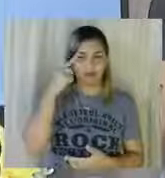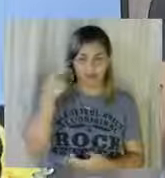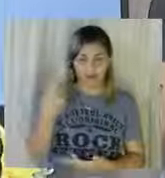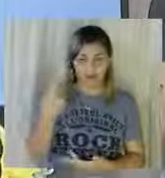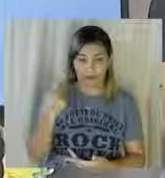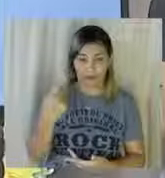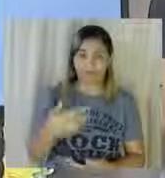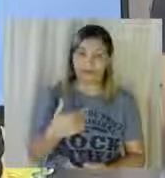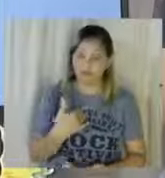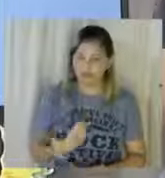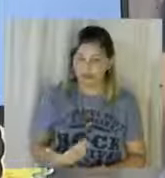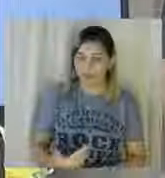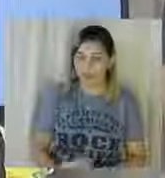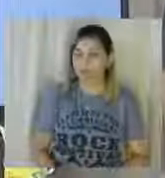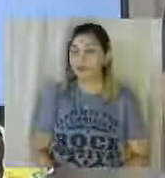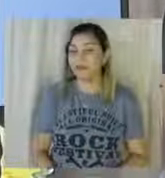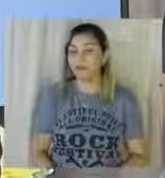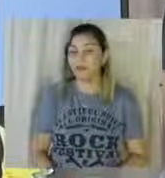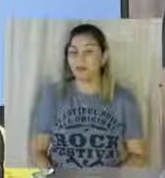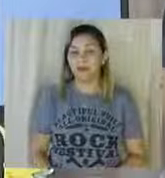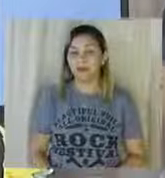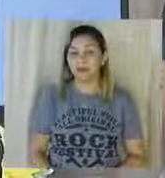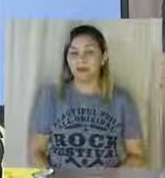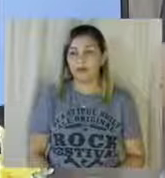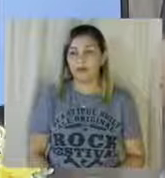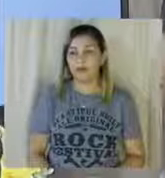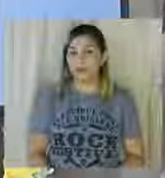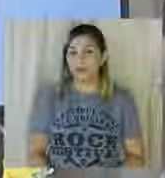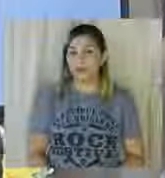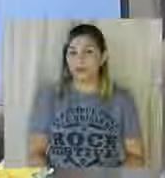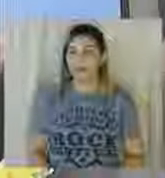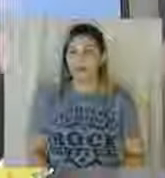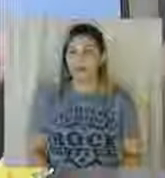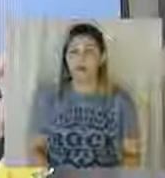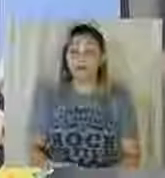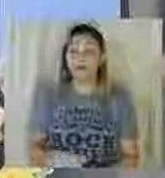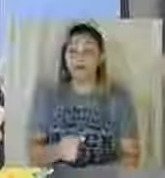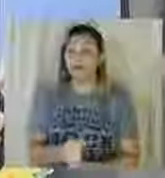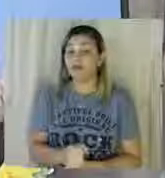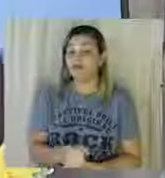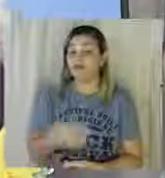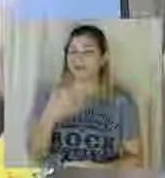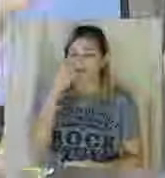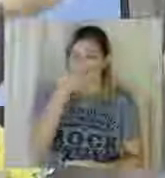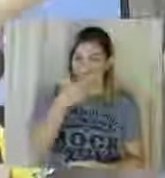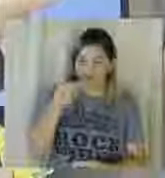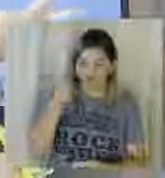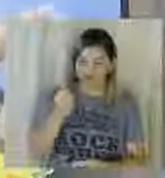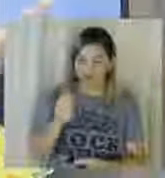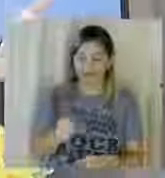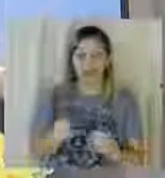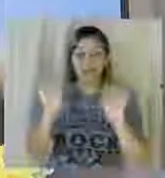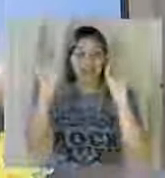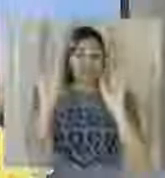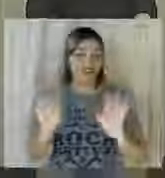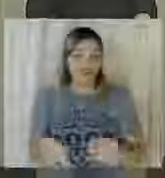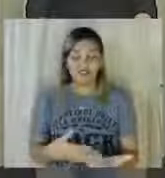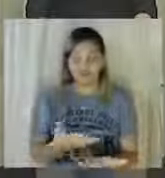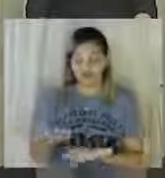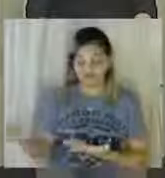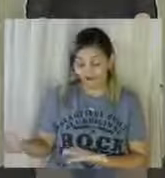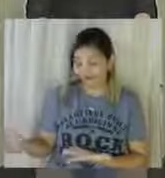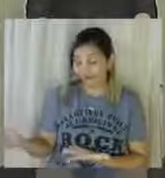telenautas surdos, que está lá do outro lado da telinha. E as belíssimas convidadas especiais